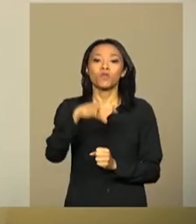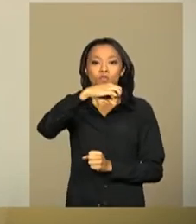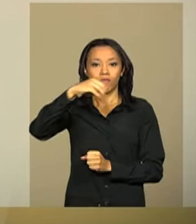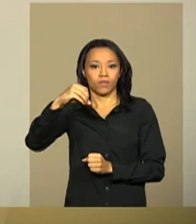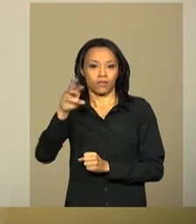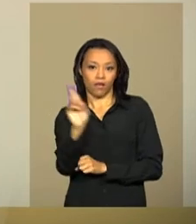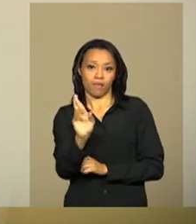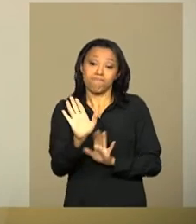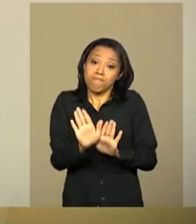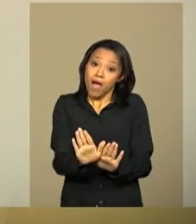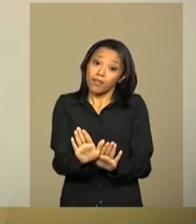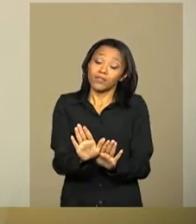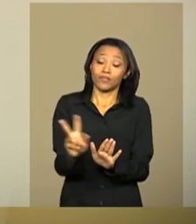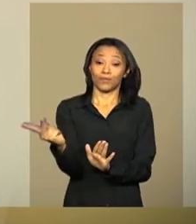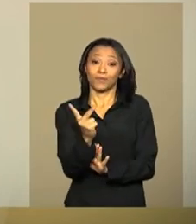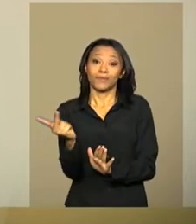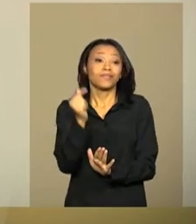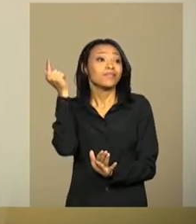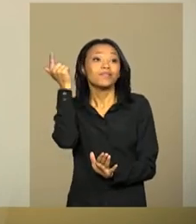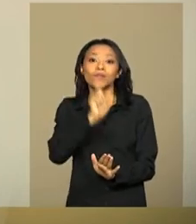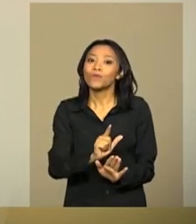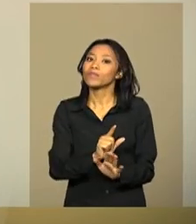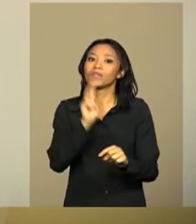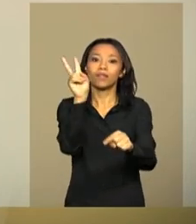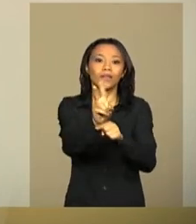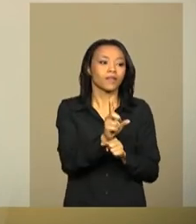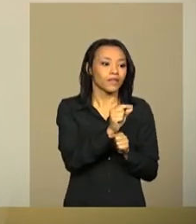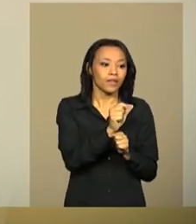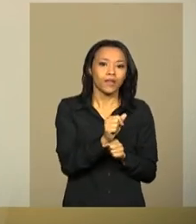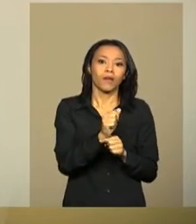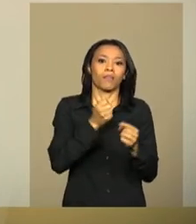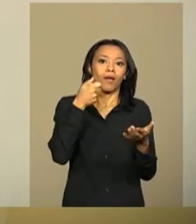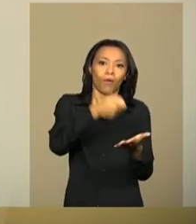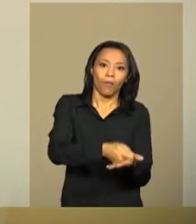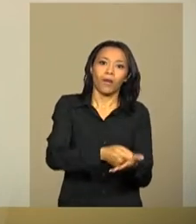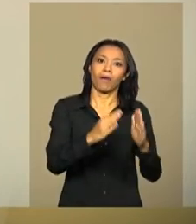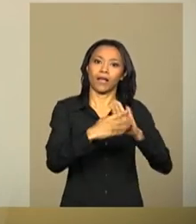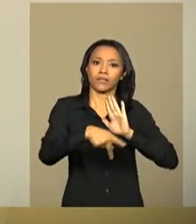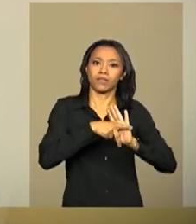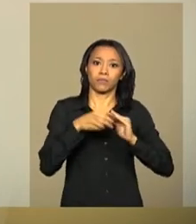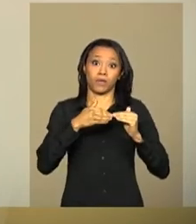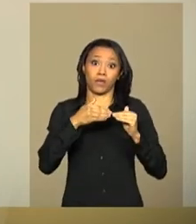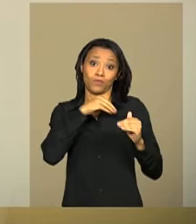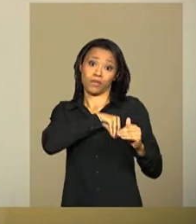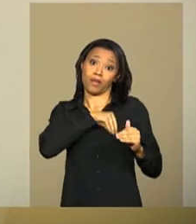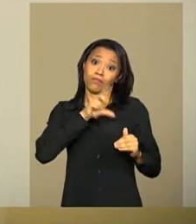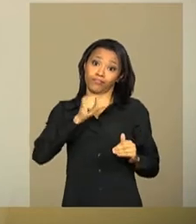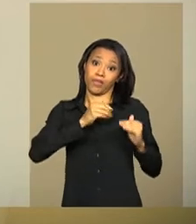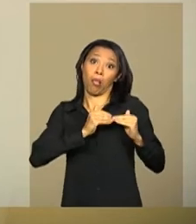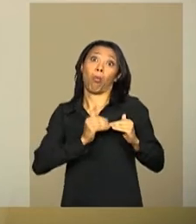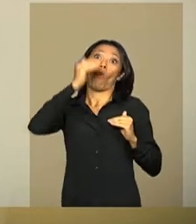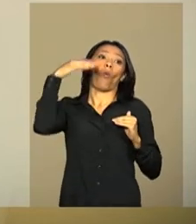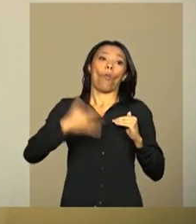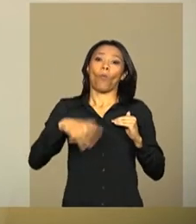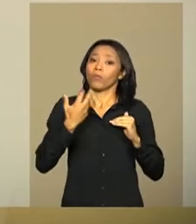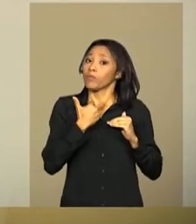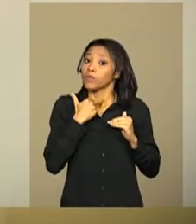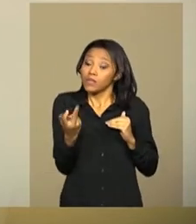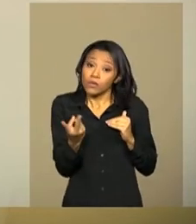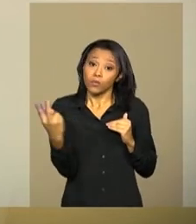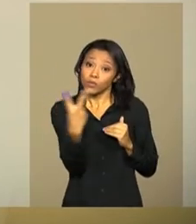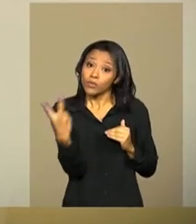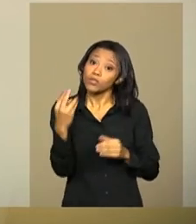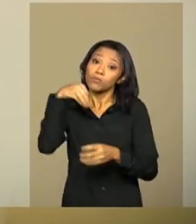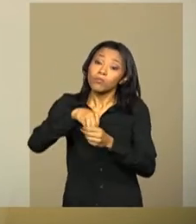1900 mas eles não conseguirão financiar a casa própria sem estourar o orçamento então Max o casal